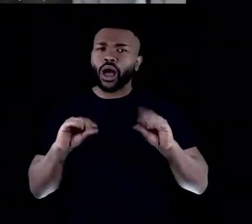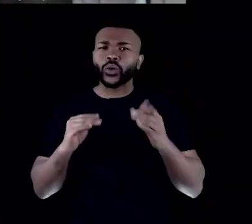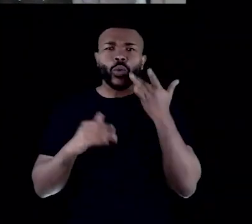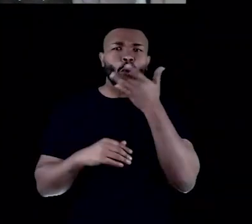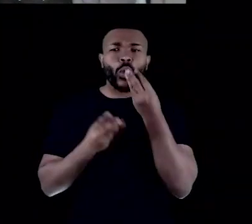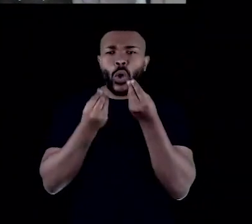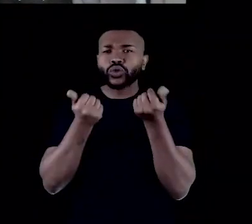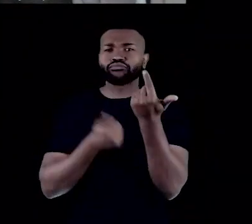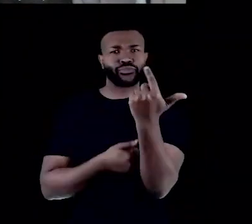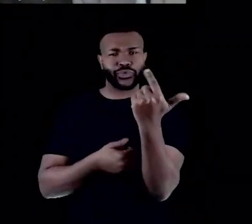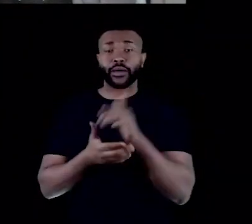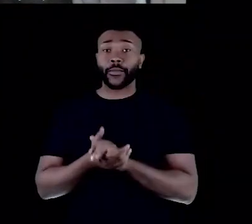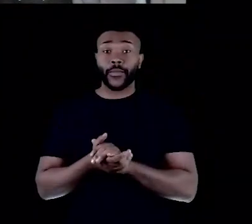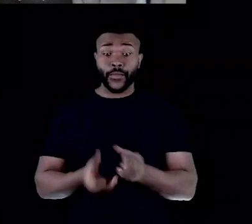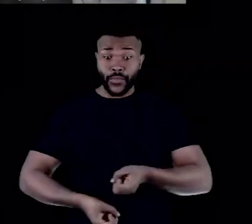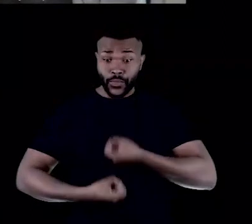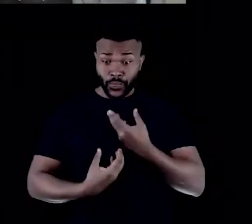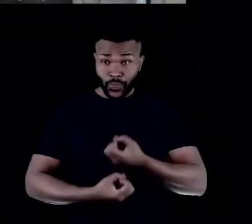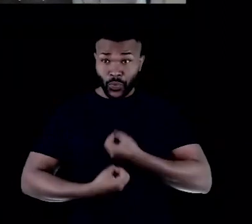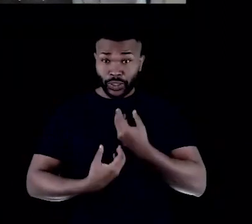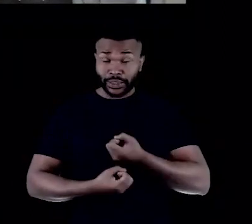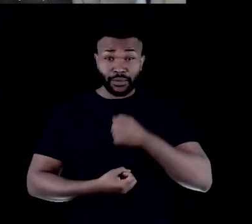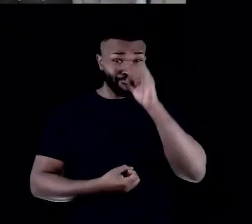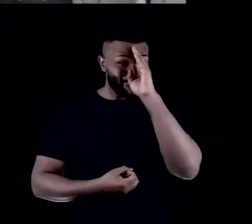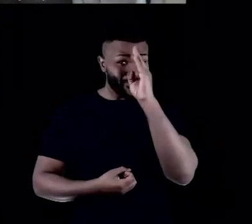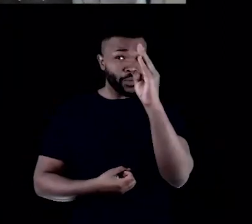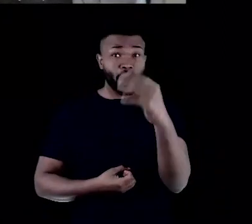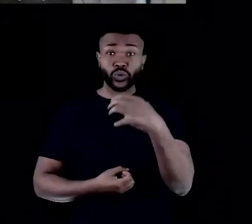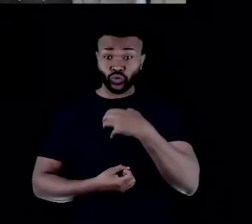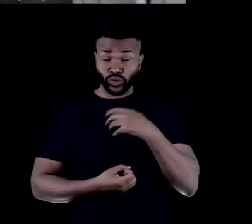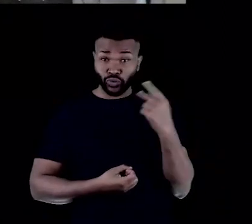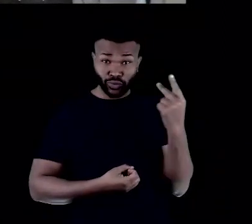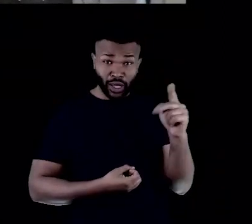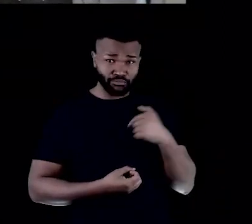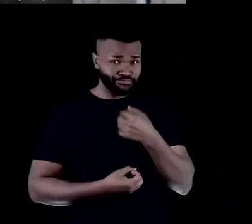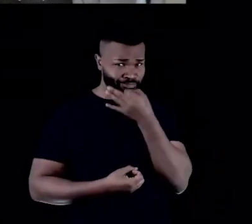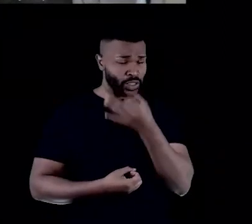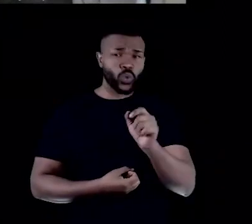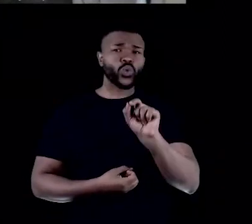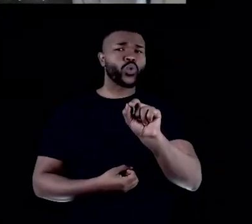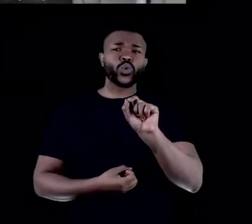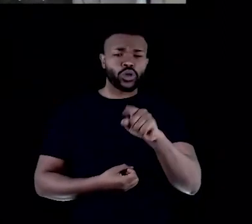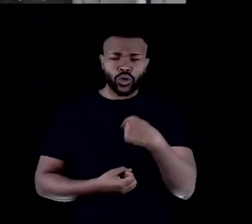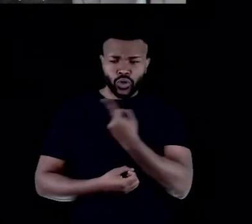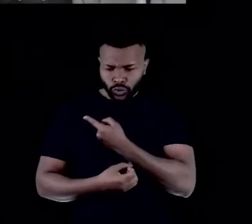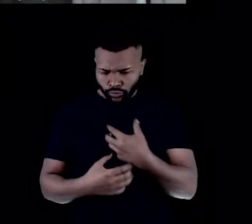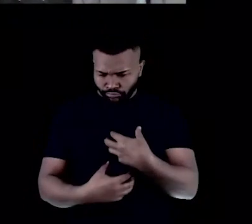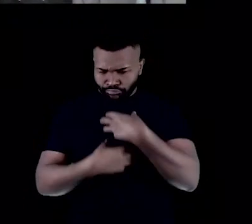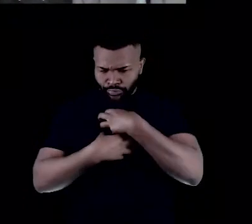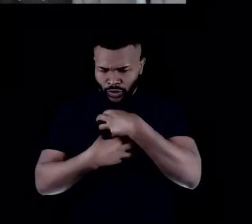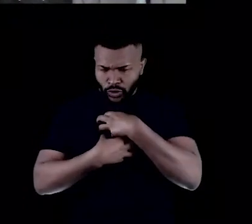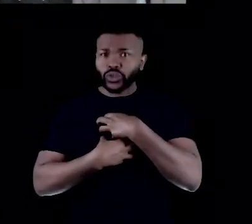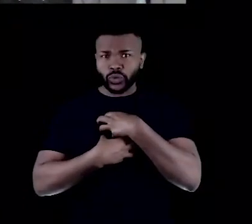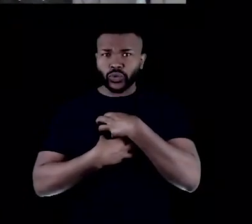gosto. E a poesia, a principal característica dela, na minha opinião, é falar sobre os